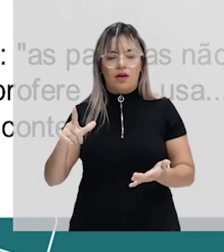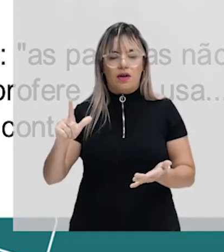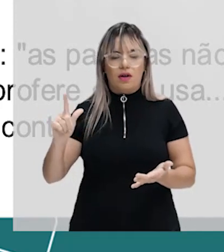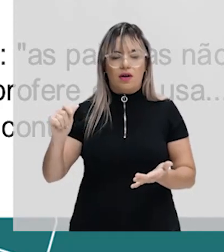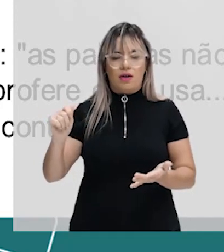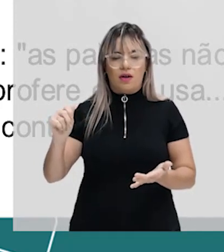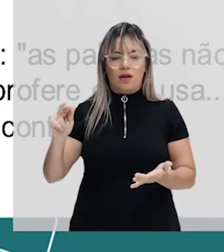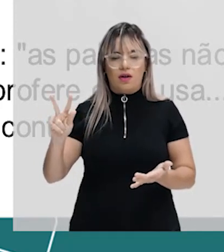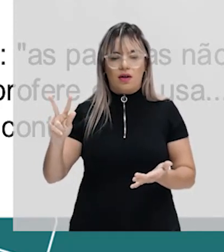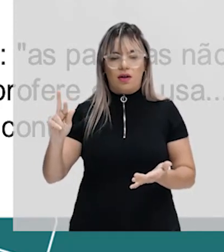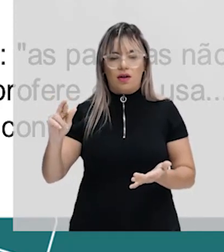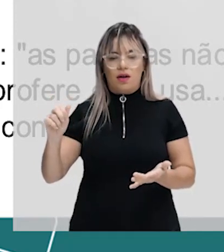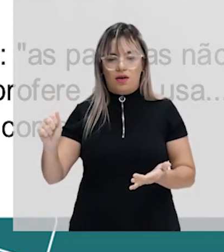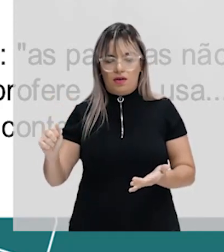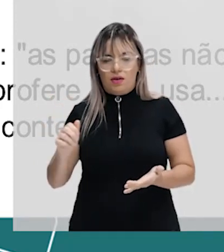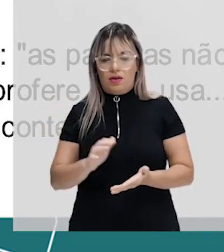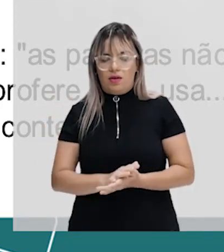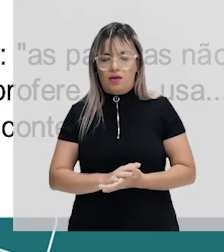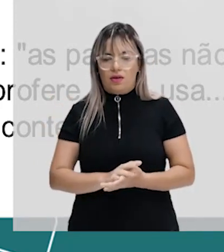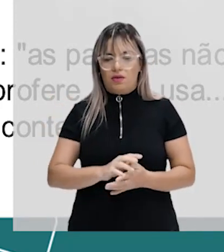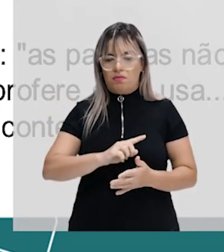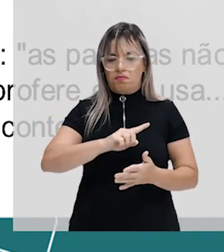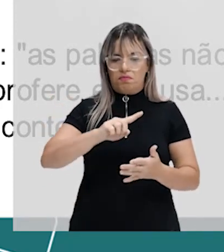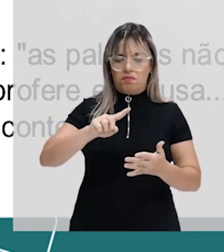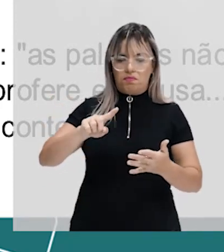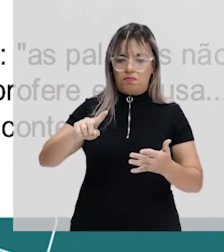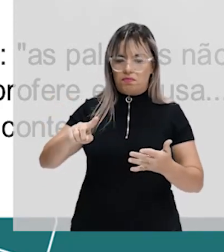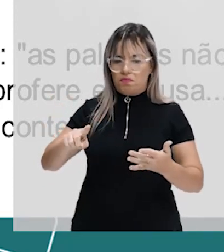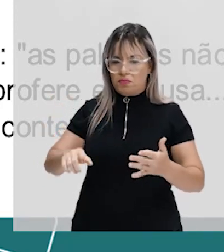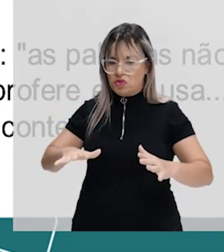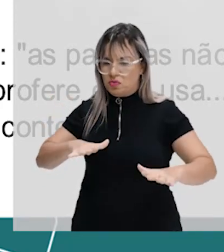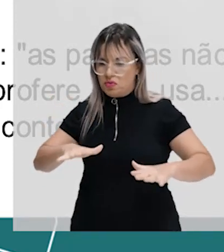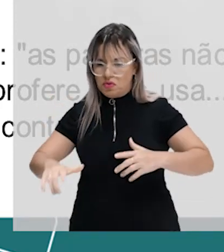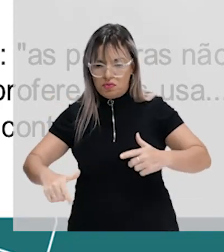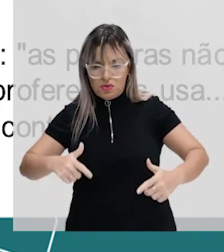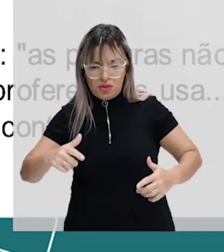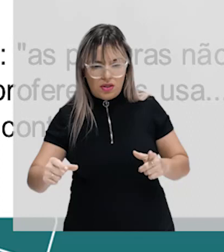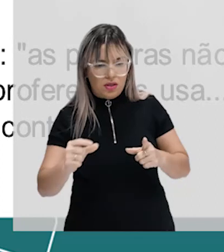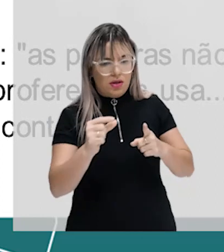profere e as usa. As palavras são corpos vivos, não vítimas